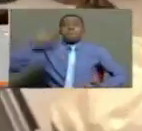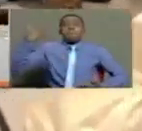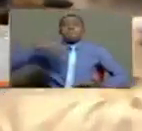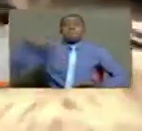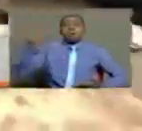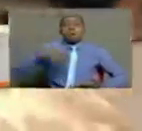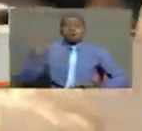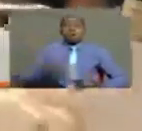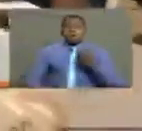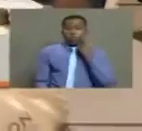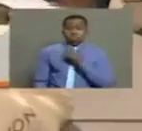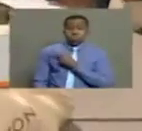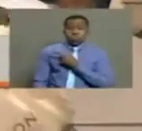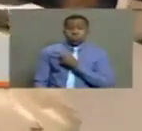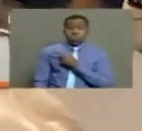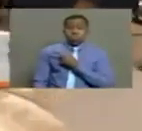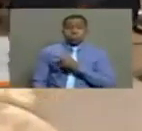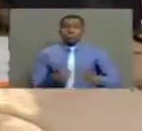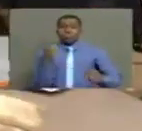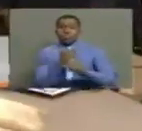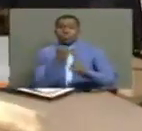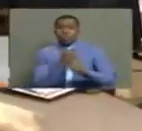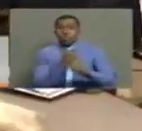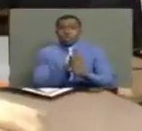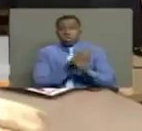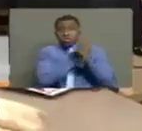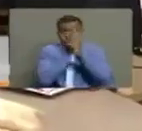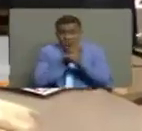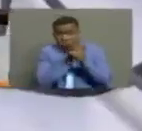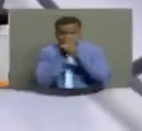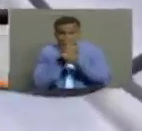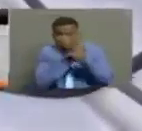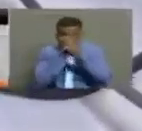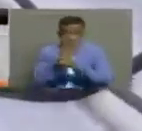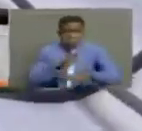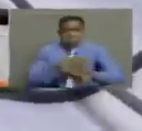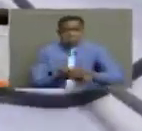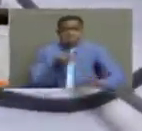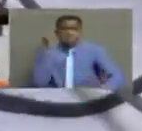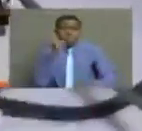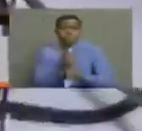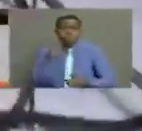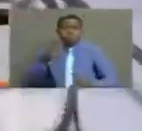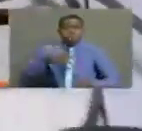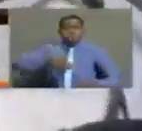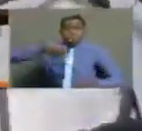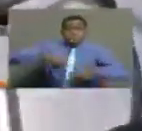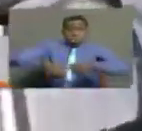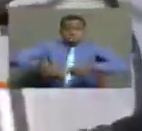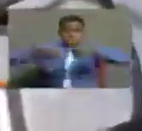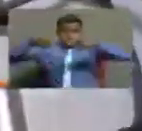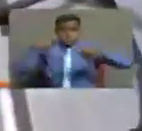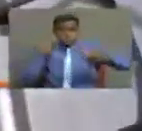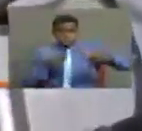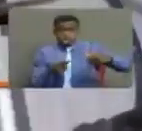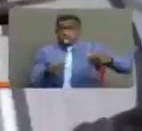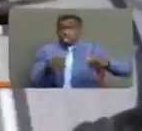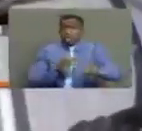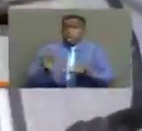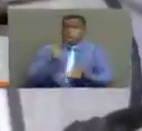kwanzas esta operação inédita resultou em apreensões de malas milionárias com valores